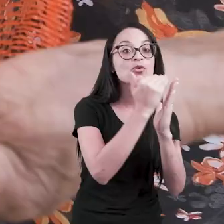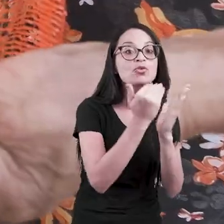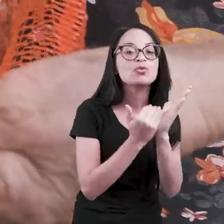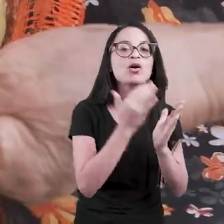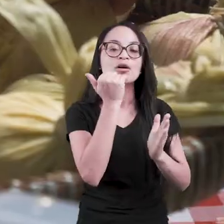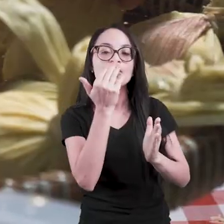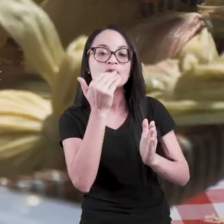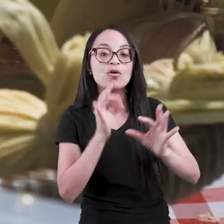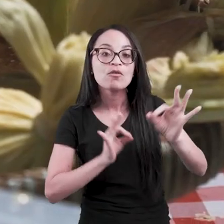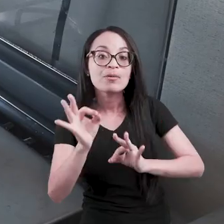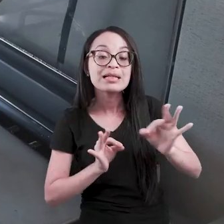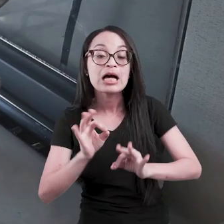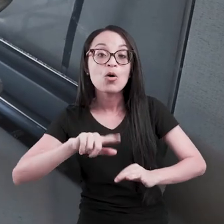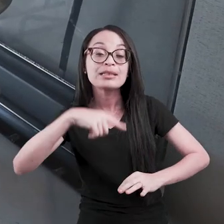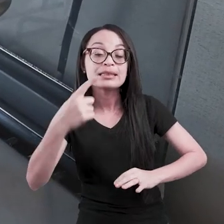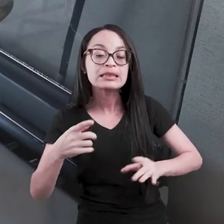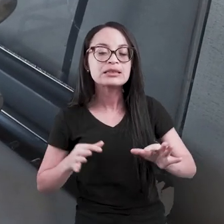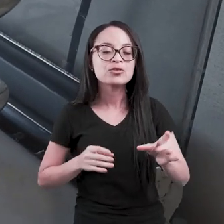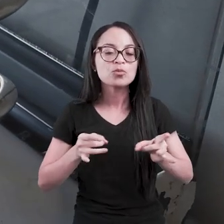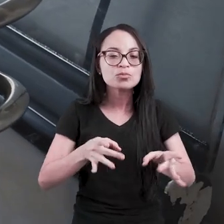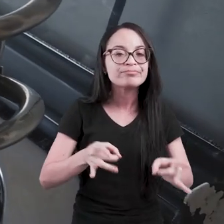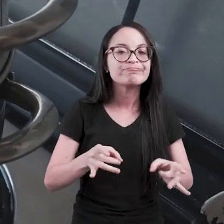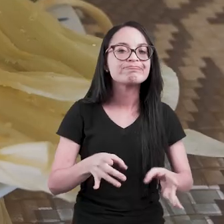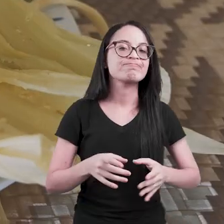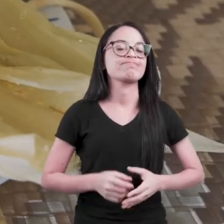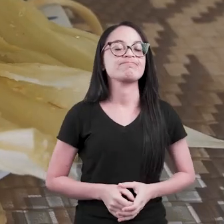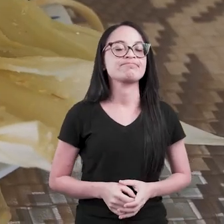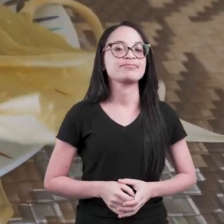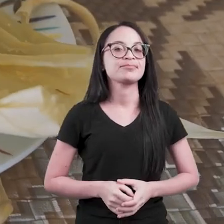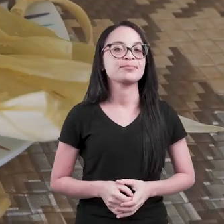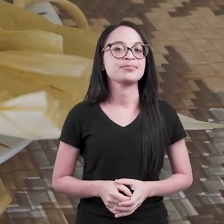Dos ingredientes, fabricação, até a mesa de quem consome.